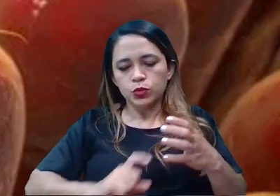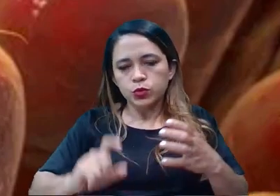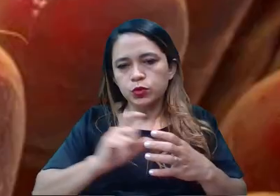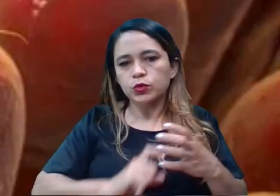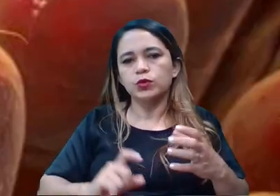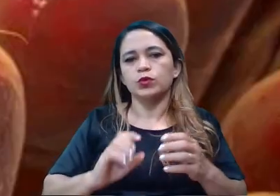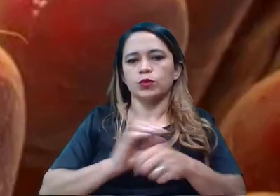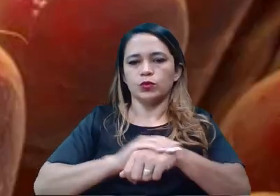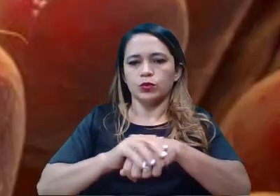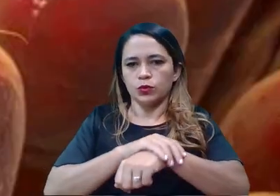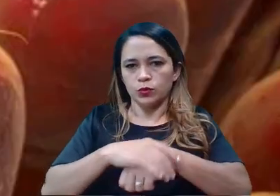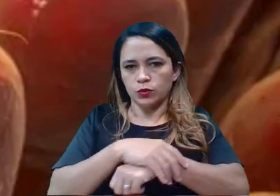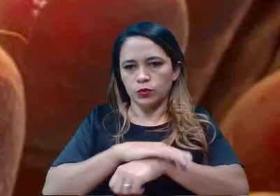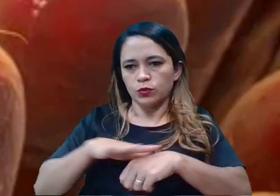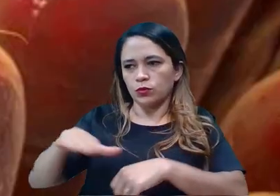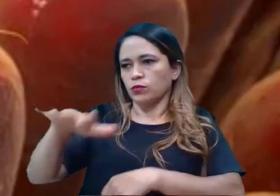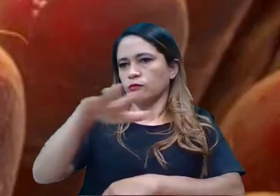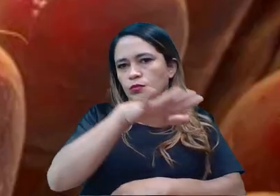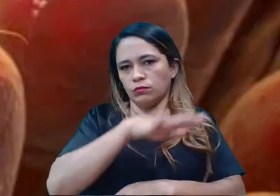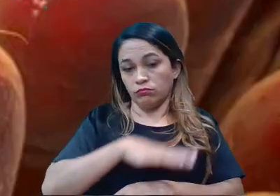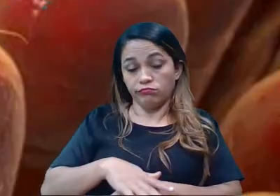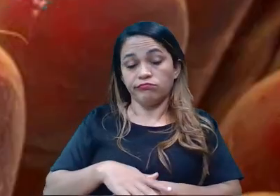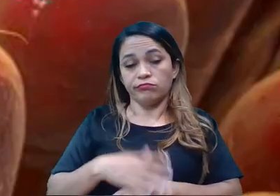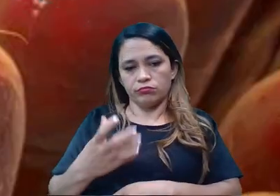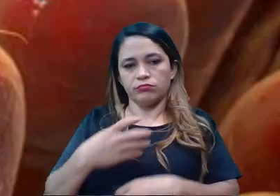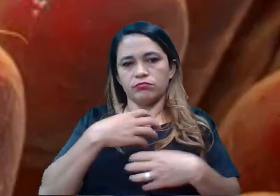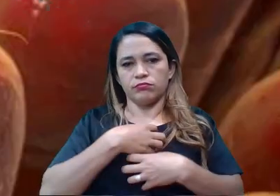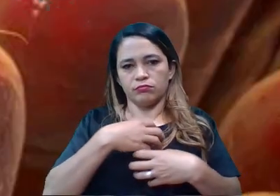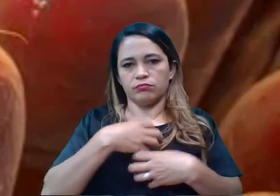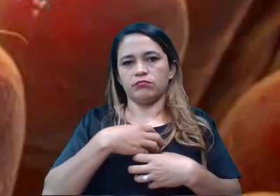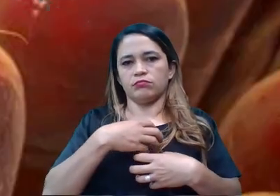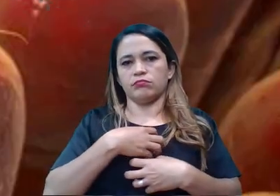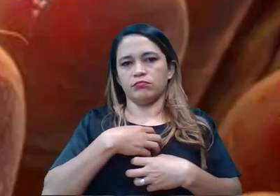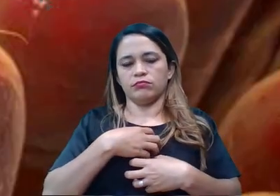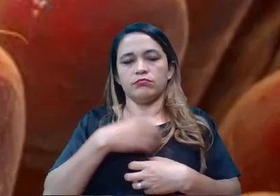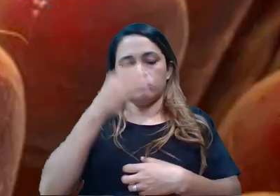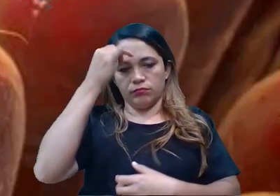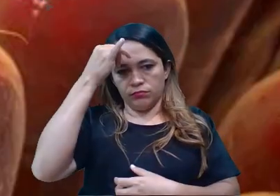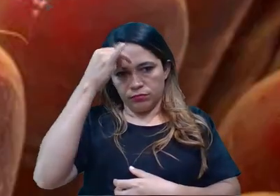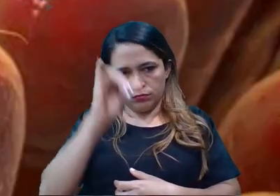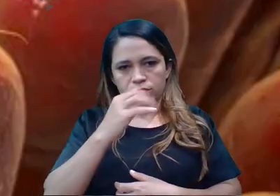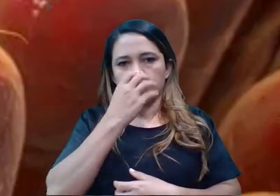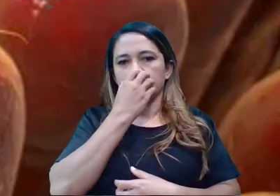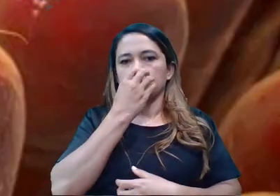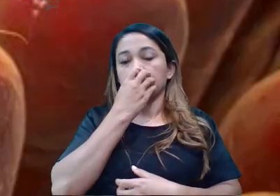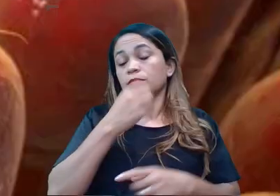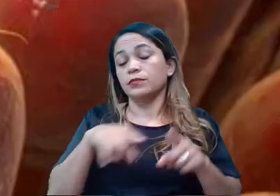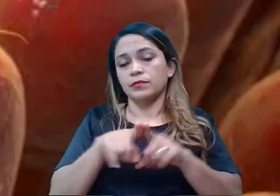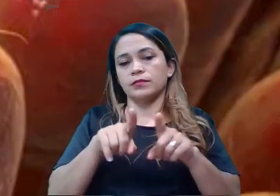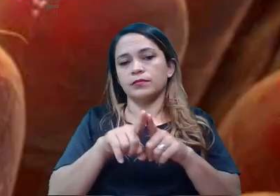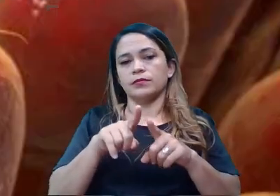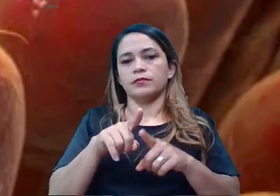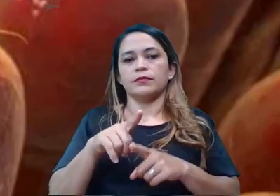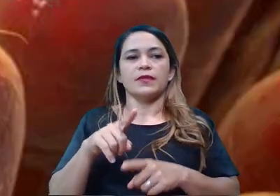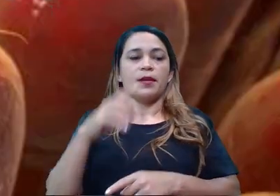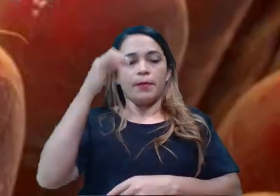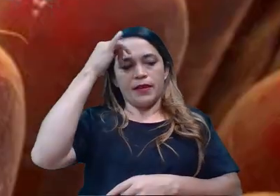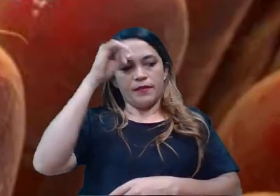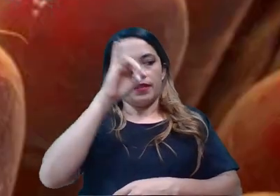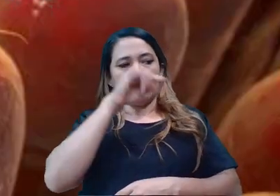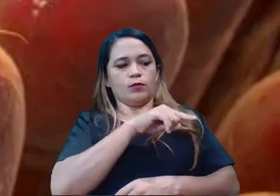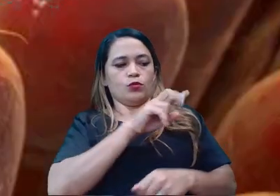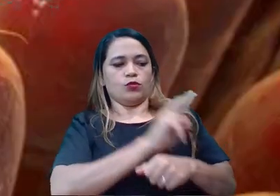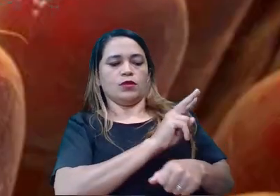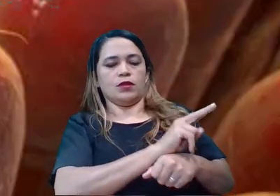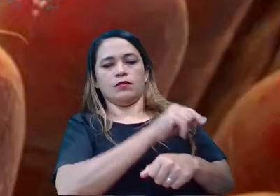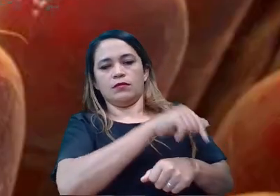a higienização de ambientes, é uma forma da gente prevenir o cachorro para não pegar a doença, e prevenindo o cachorro a gente acaba prevenindo quem?